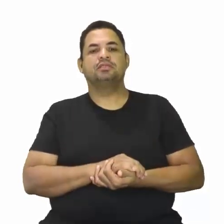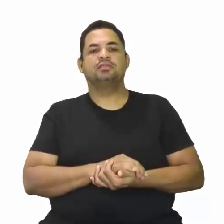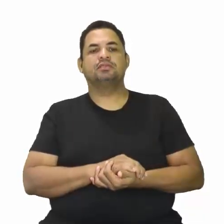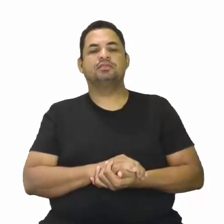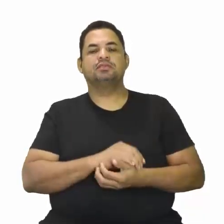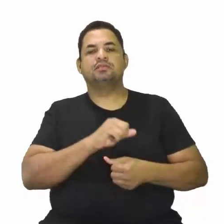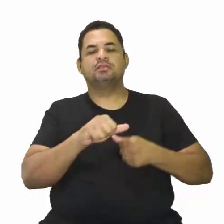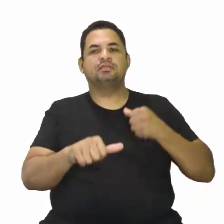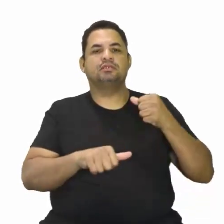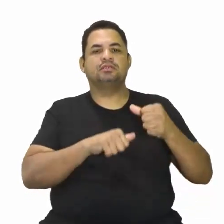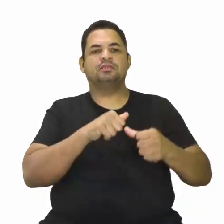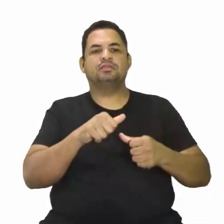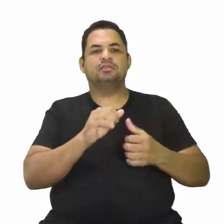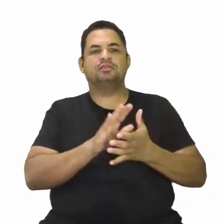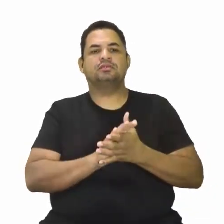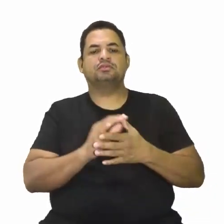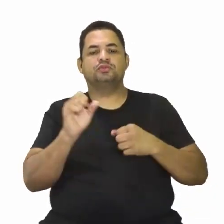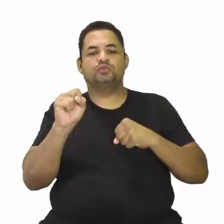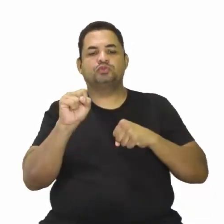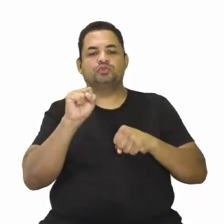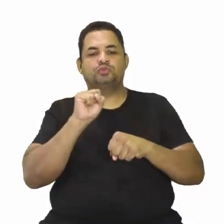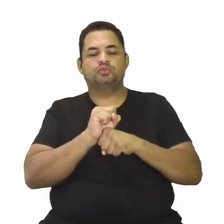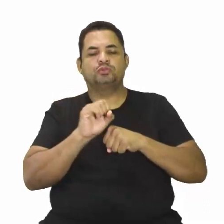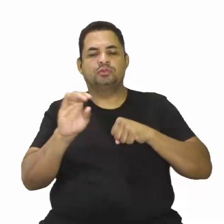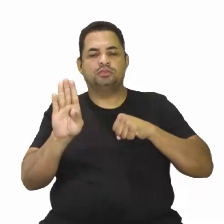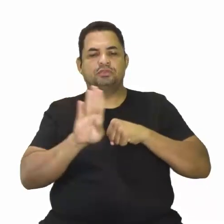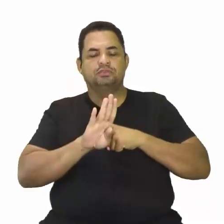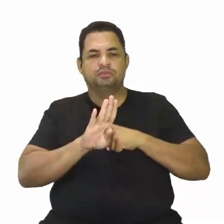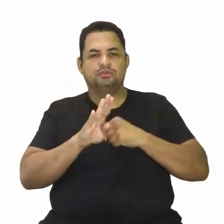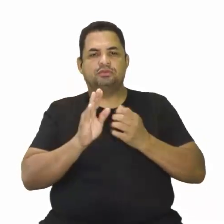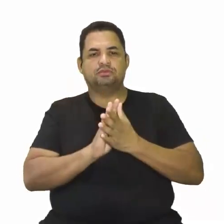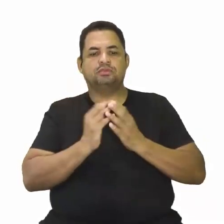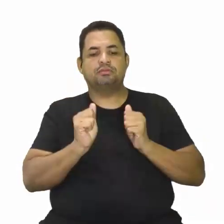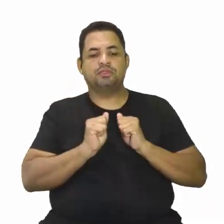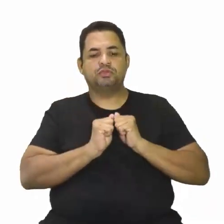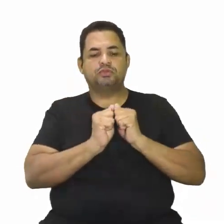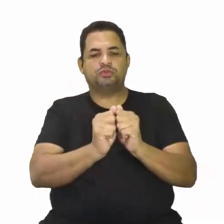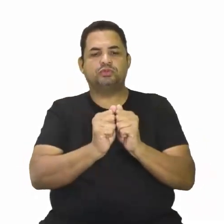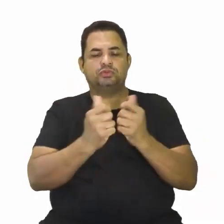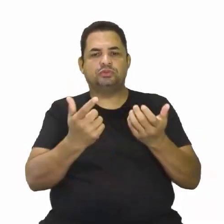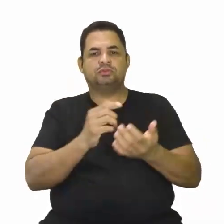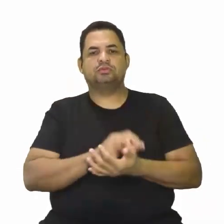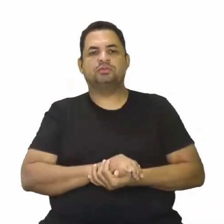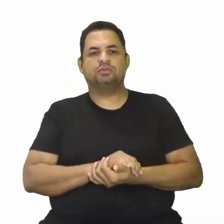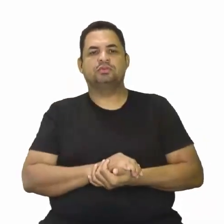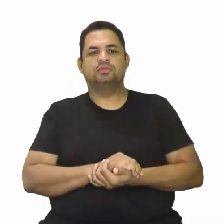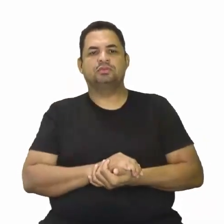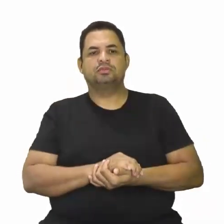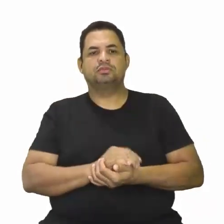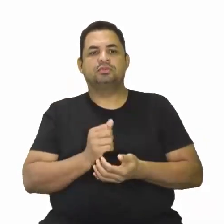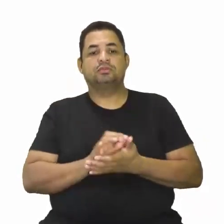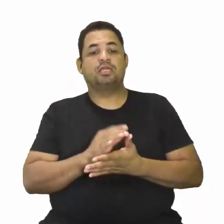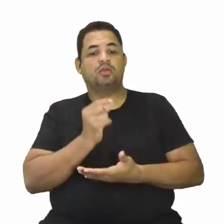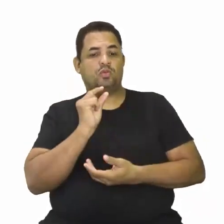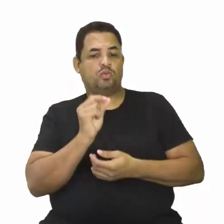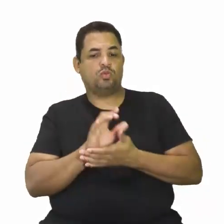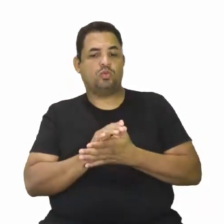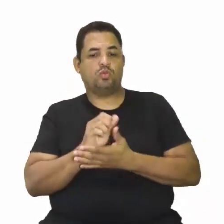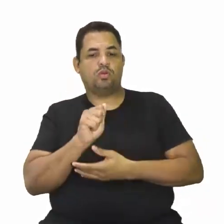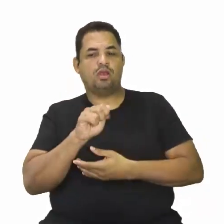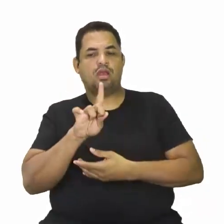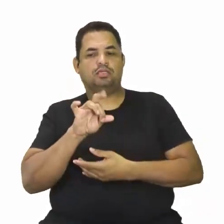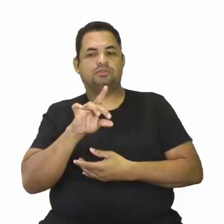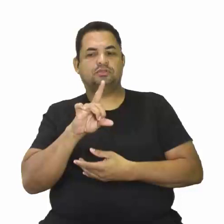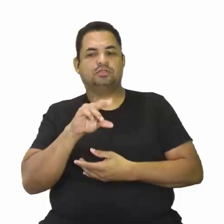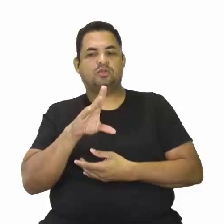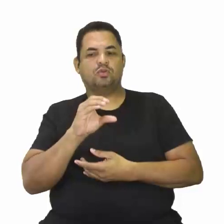se torna substantivo e ele sempre vem acompanhado de um artigo. Então, ele